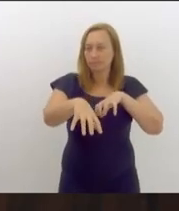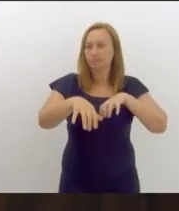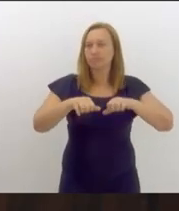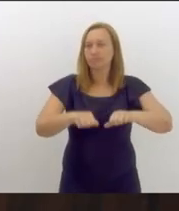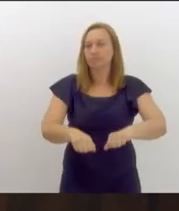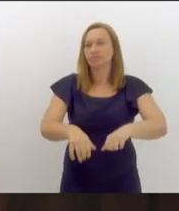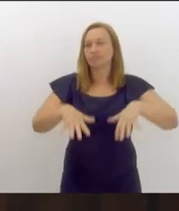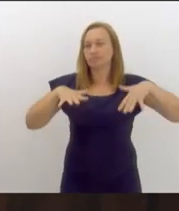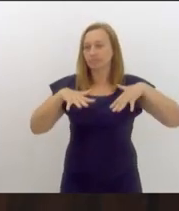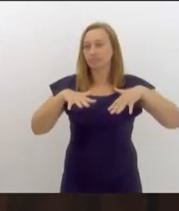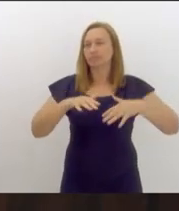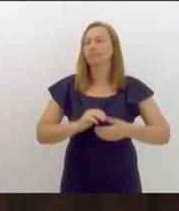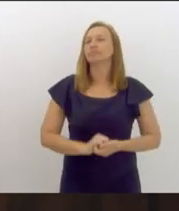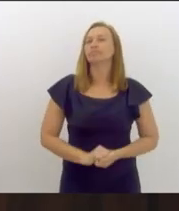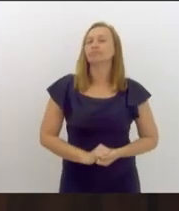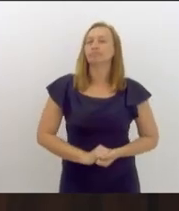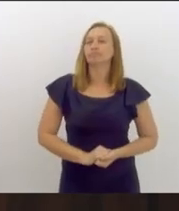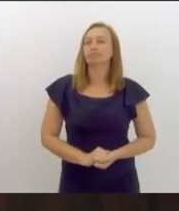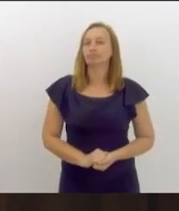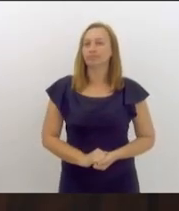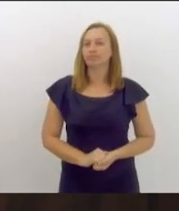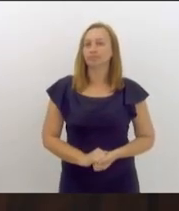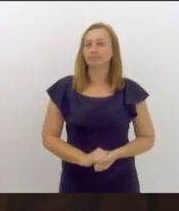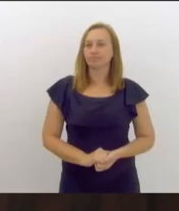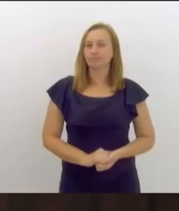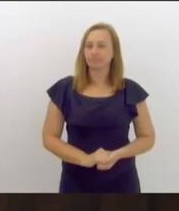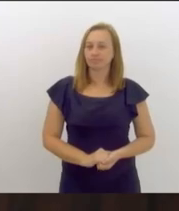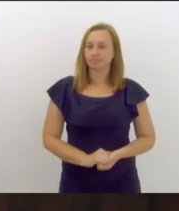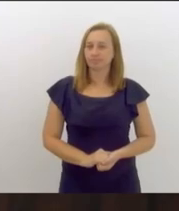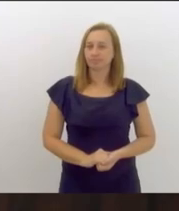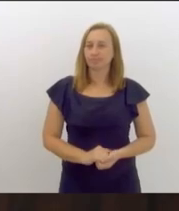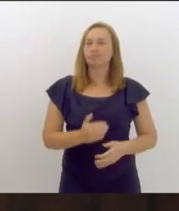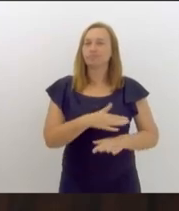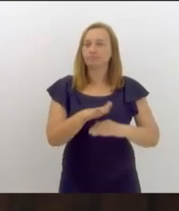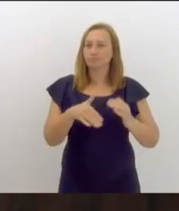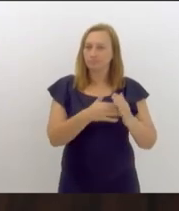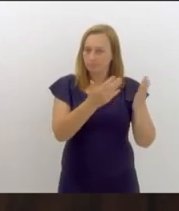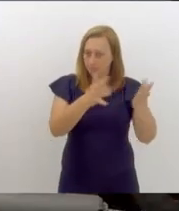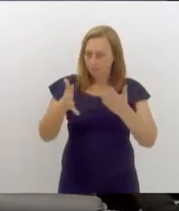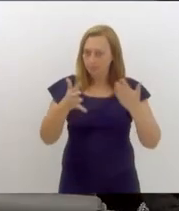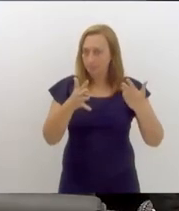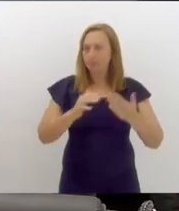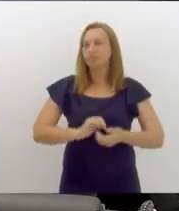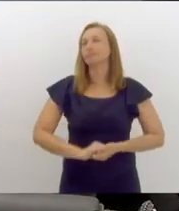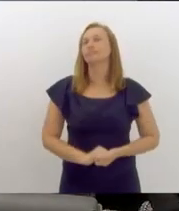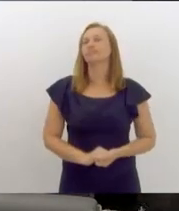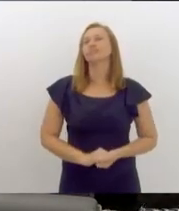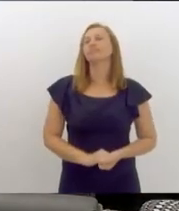pelo sistema remoto não sintom-se todos saudados